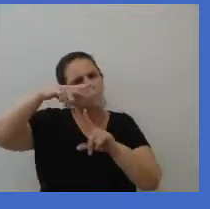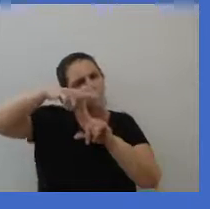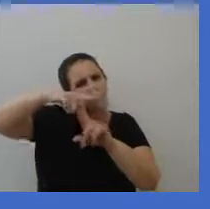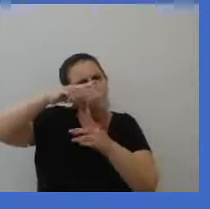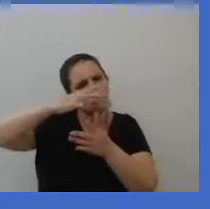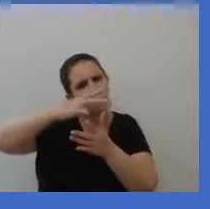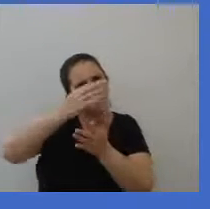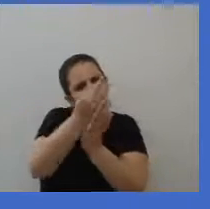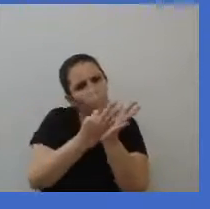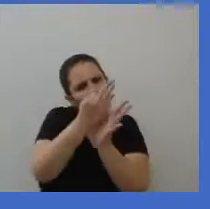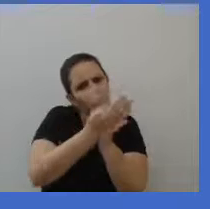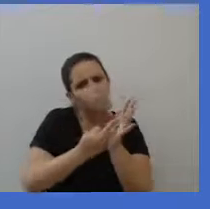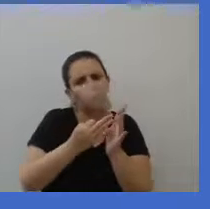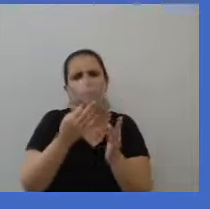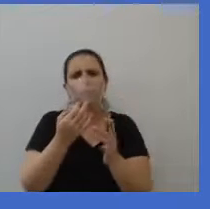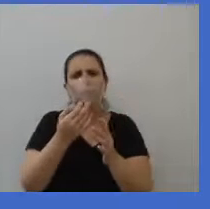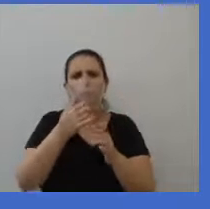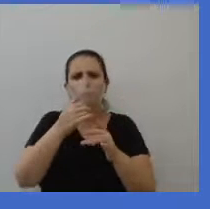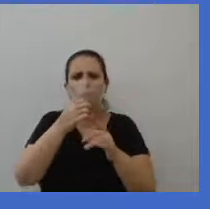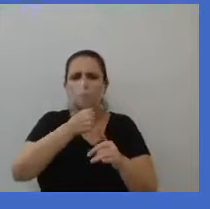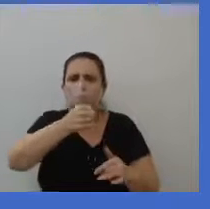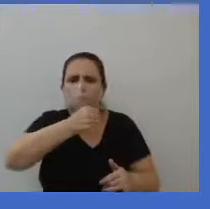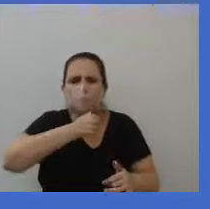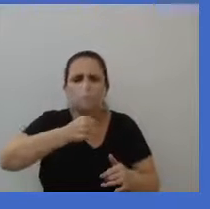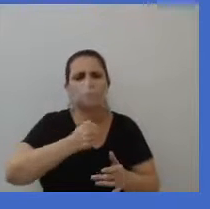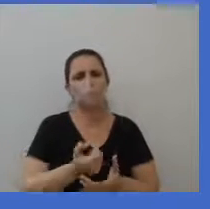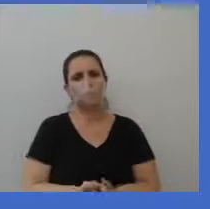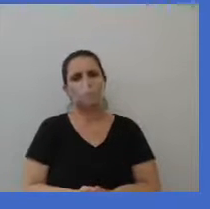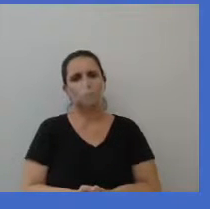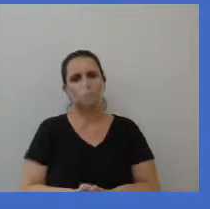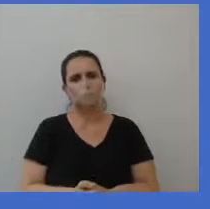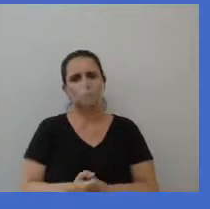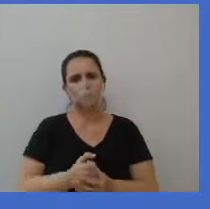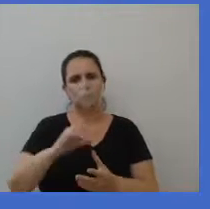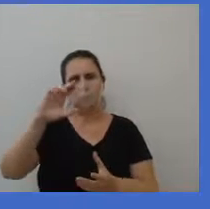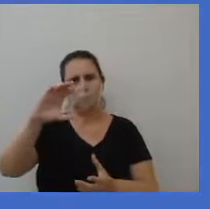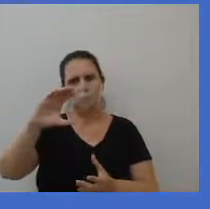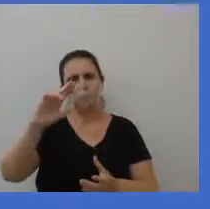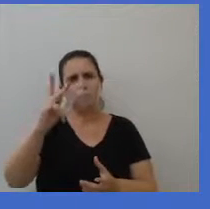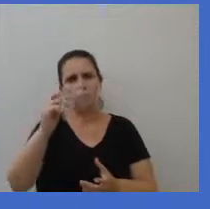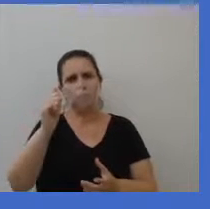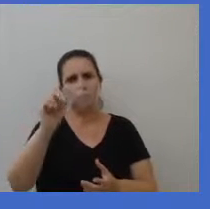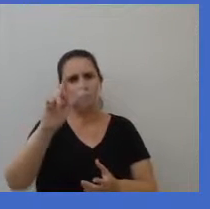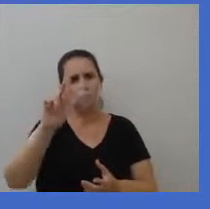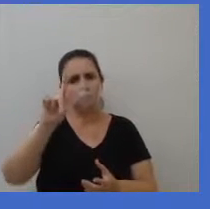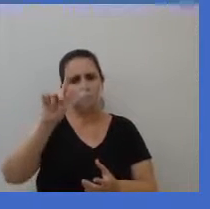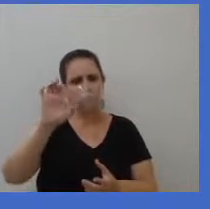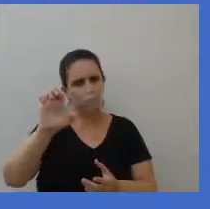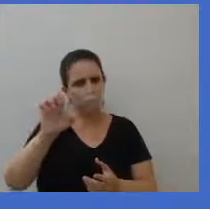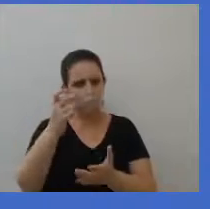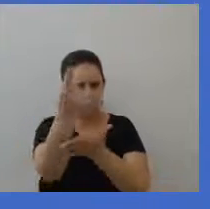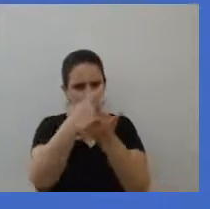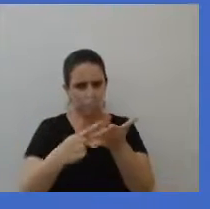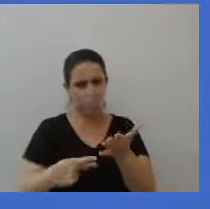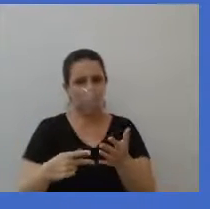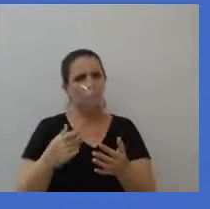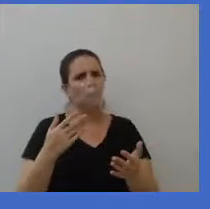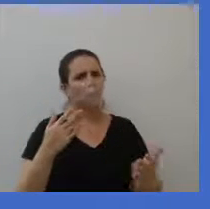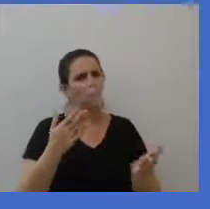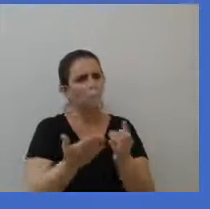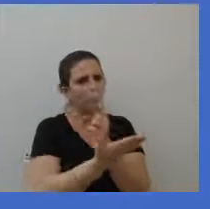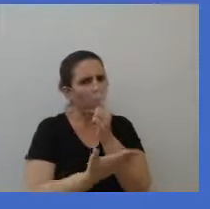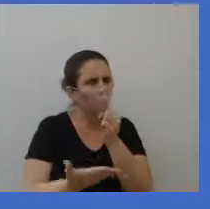esse meme aqui já existia e a frase era um pouquinho diferente. Era assim, é verdade, eu vi na internet. Na internet tem